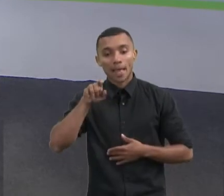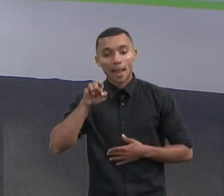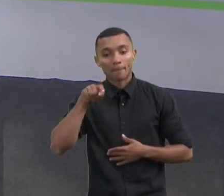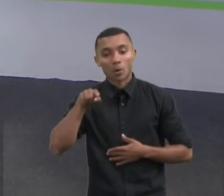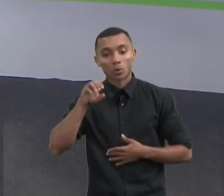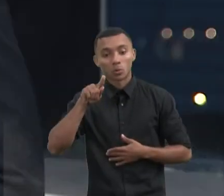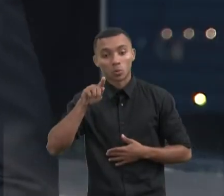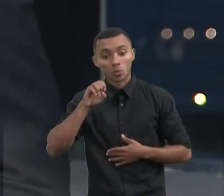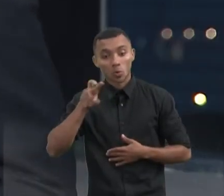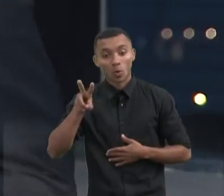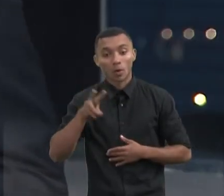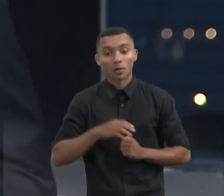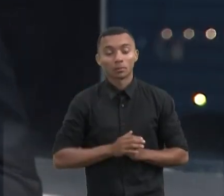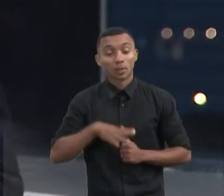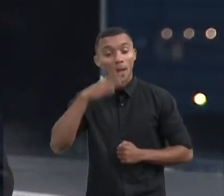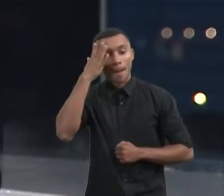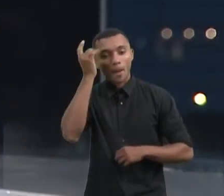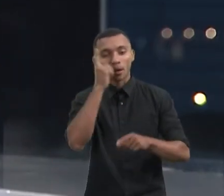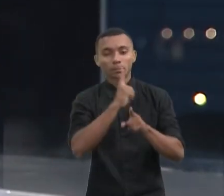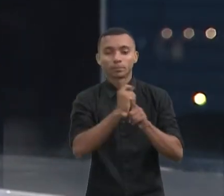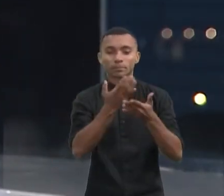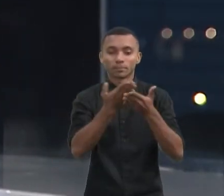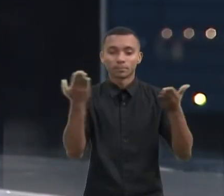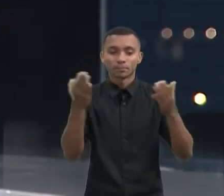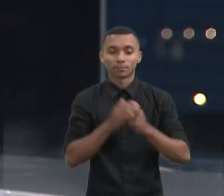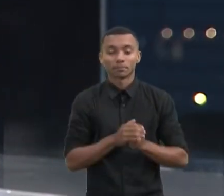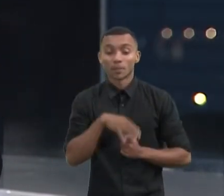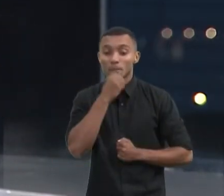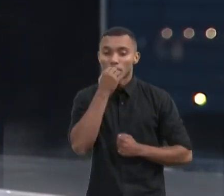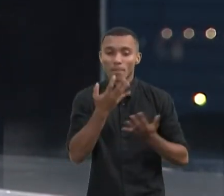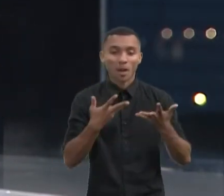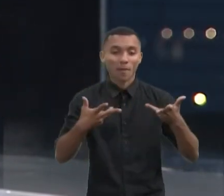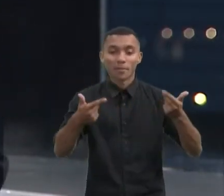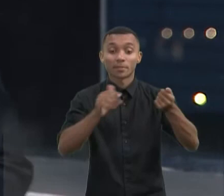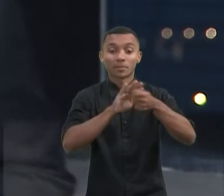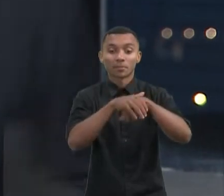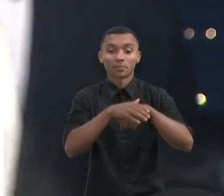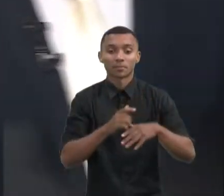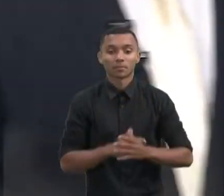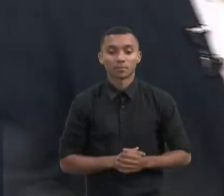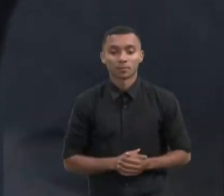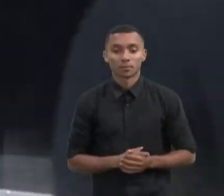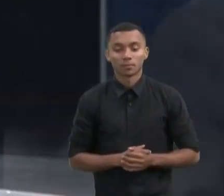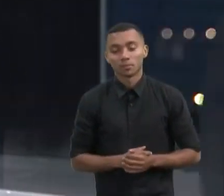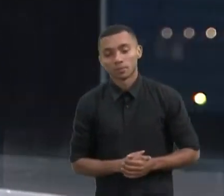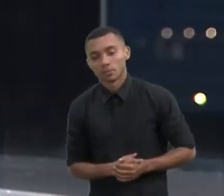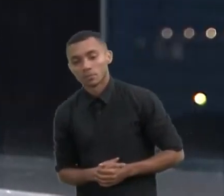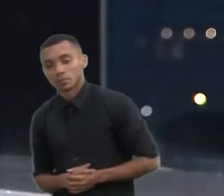al.ce.gov.br. A gente se encontra amanhã. A você uma excelente noite.